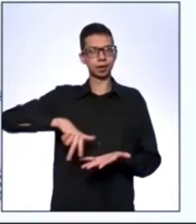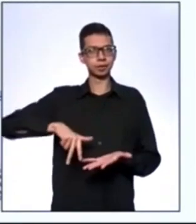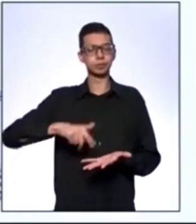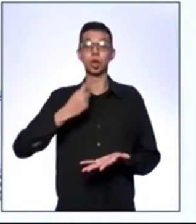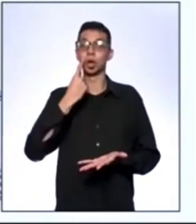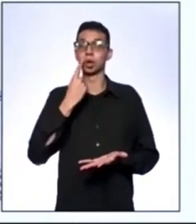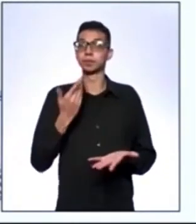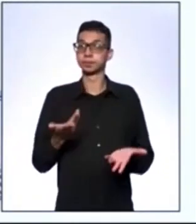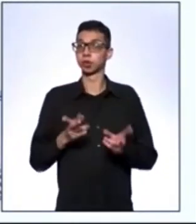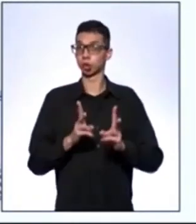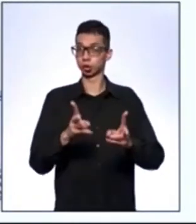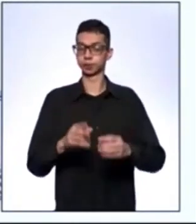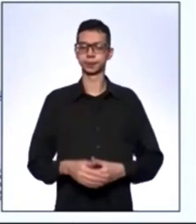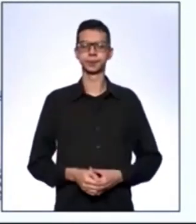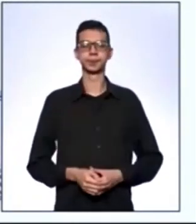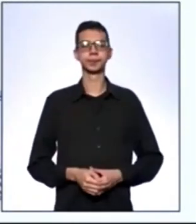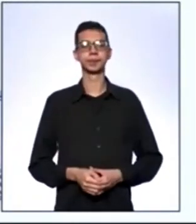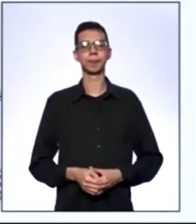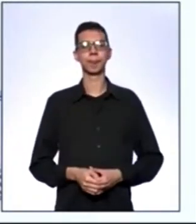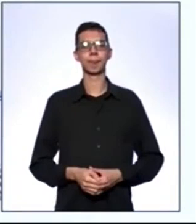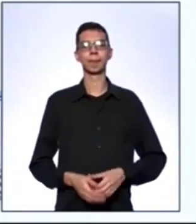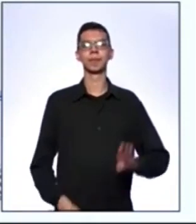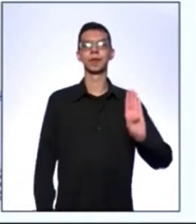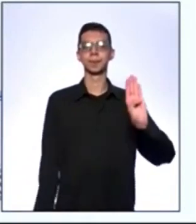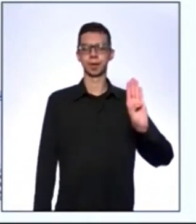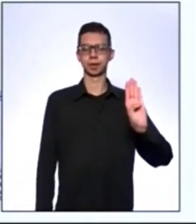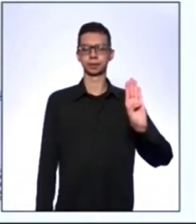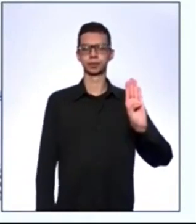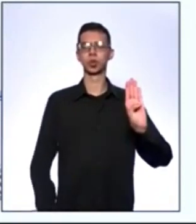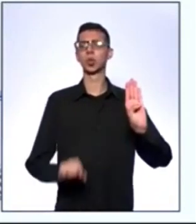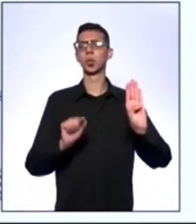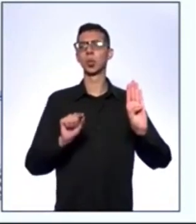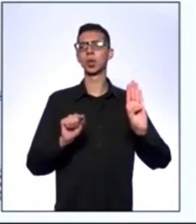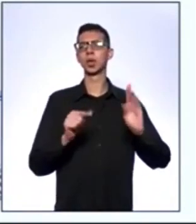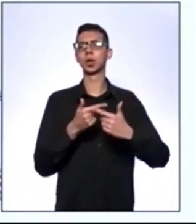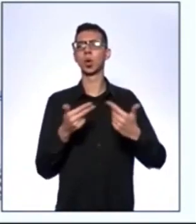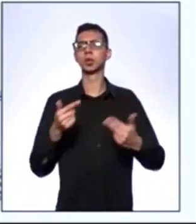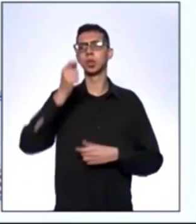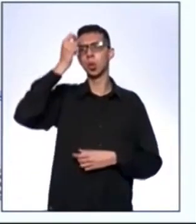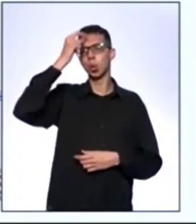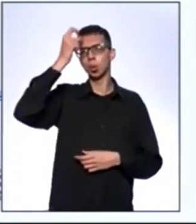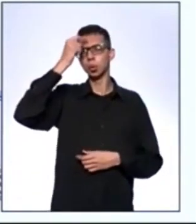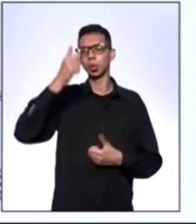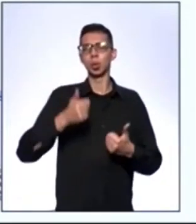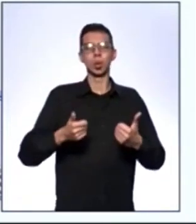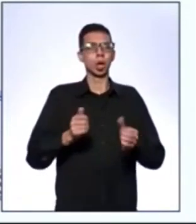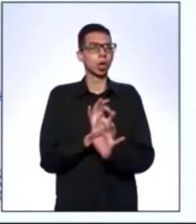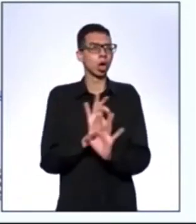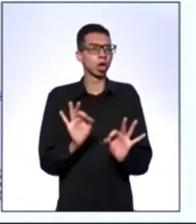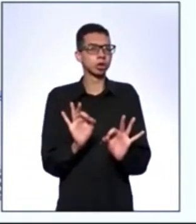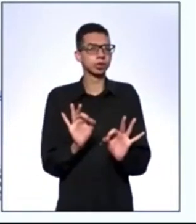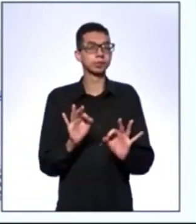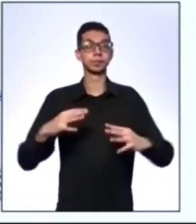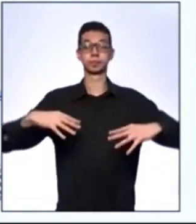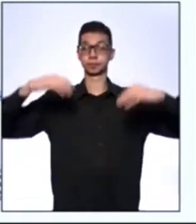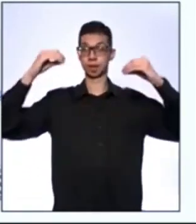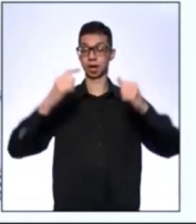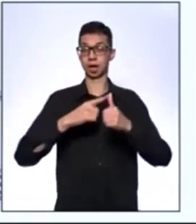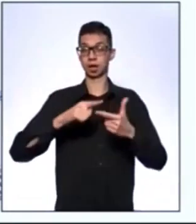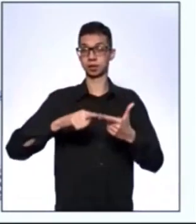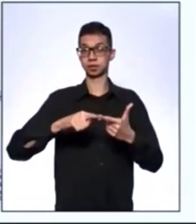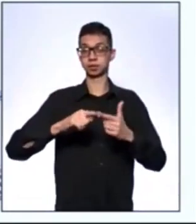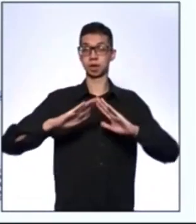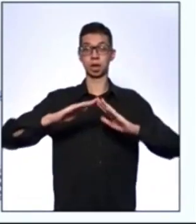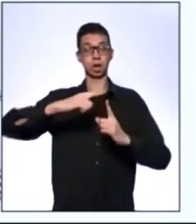Vamos lá, vamos seguir. Os bens culturais de natureza imaterial são os palácios, as igrejas e os